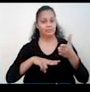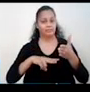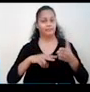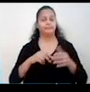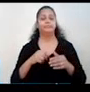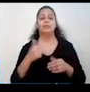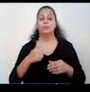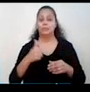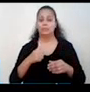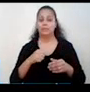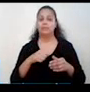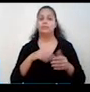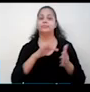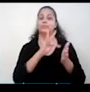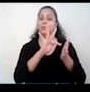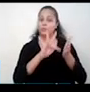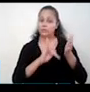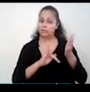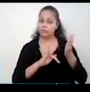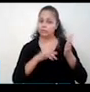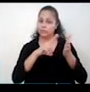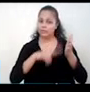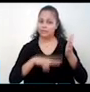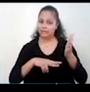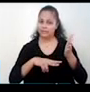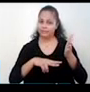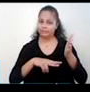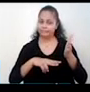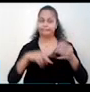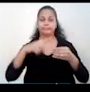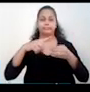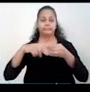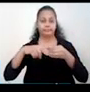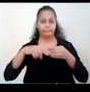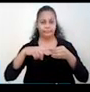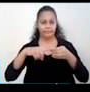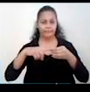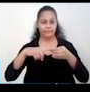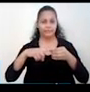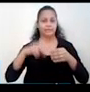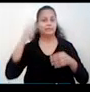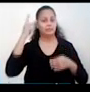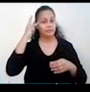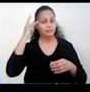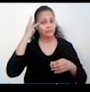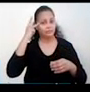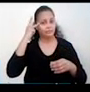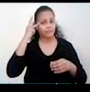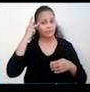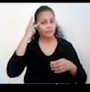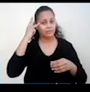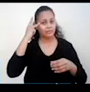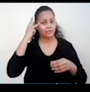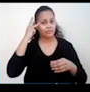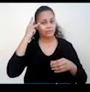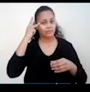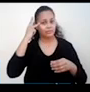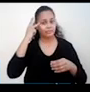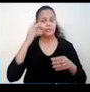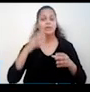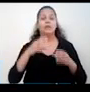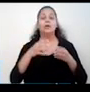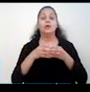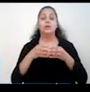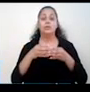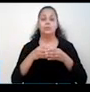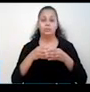1. Leia o texto a seguir. O sítio urbano de São Paulo constitui uma magnífica exceção no